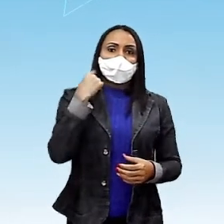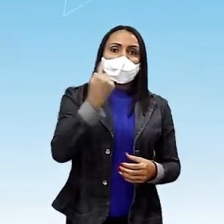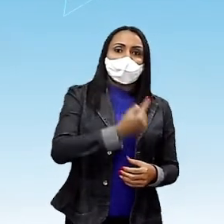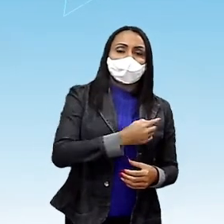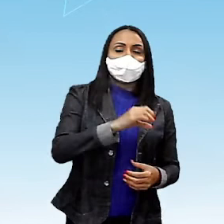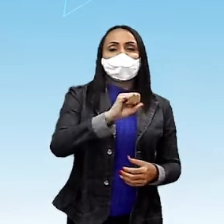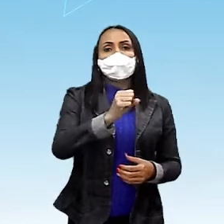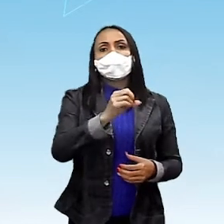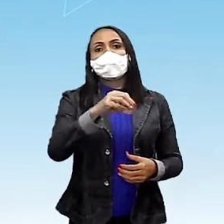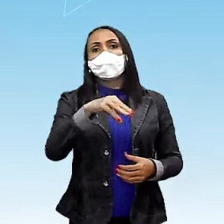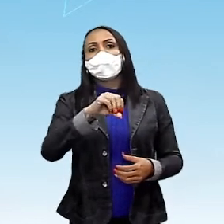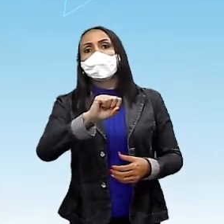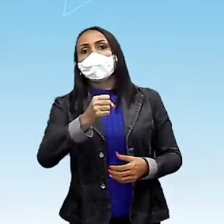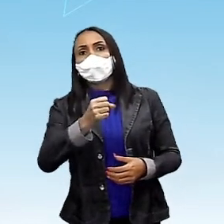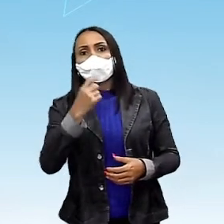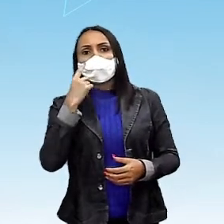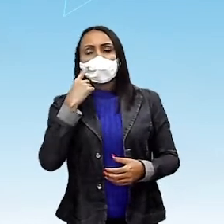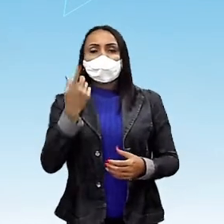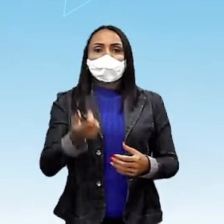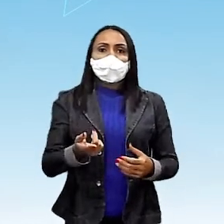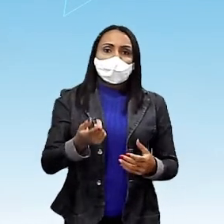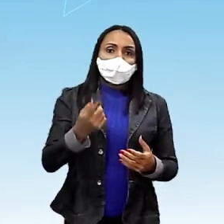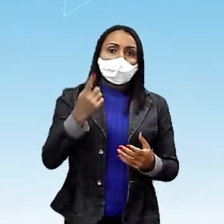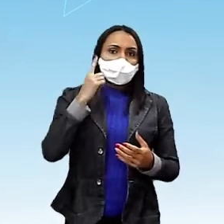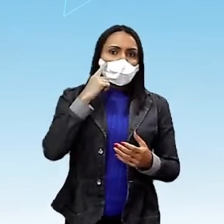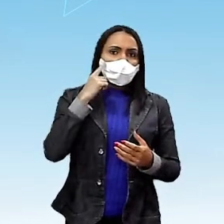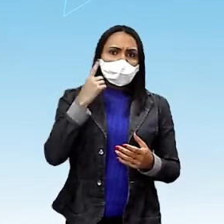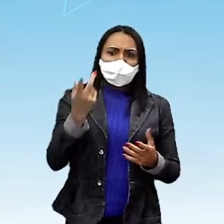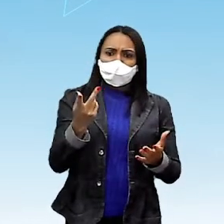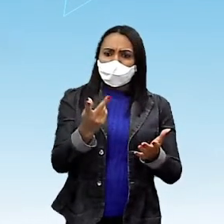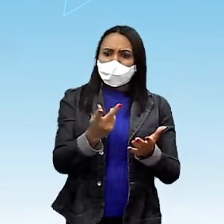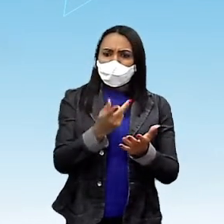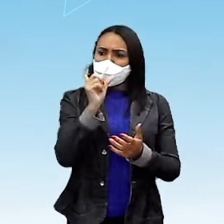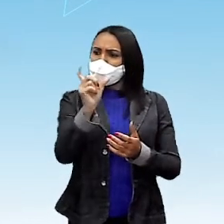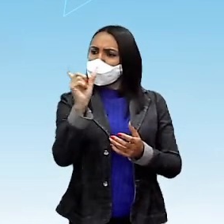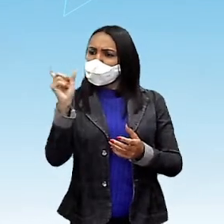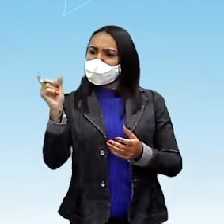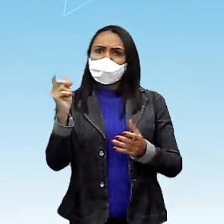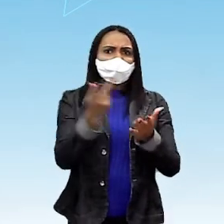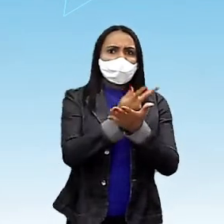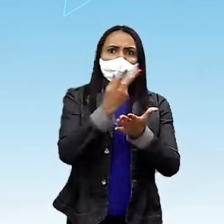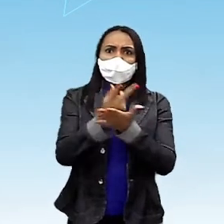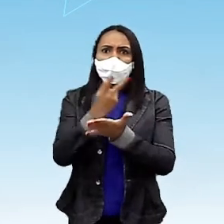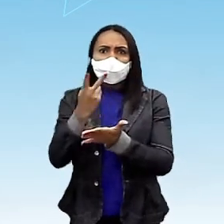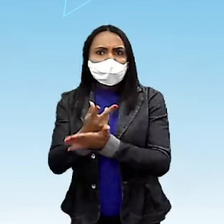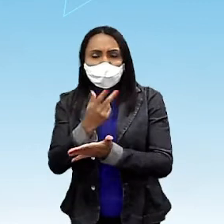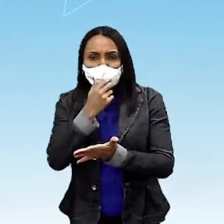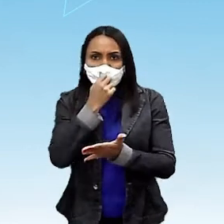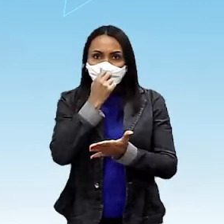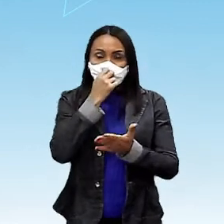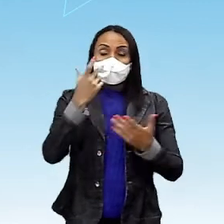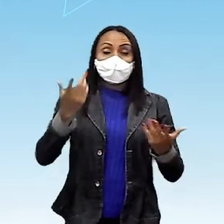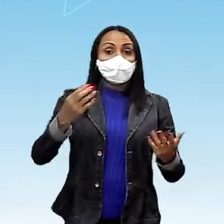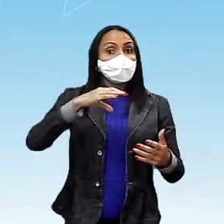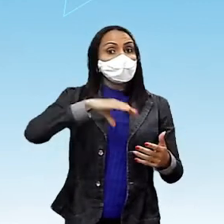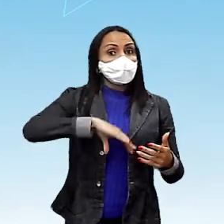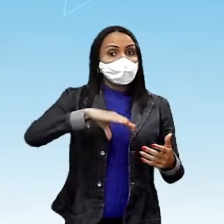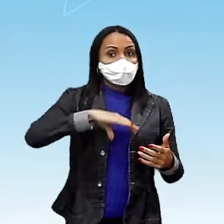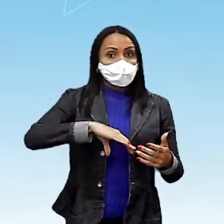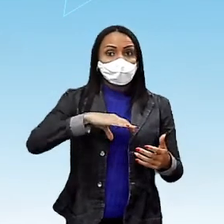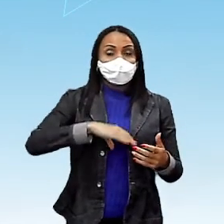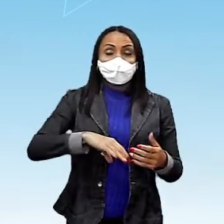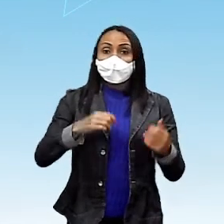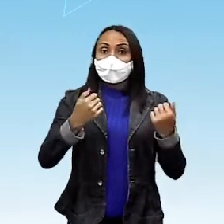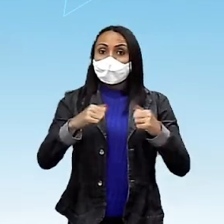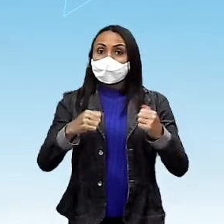mim fazer é menos, isso depõe contra você. Então, busque um português, uma modalidade,